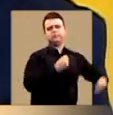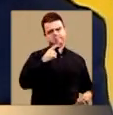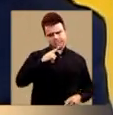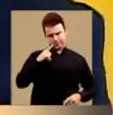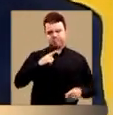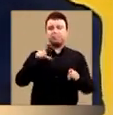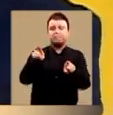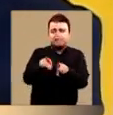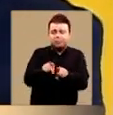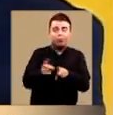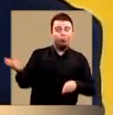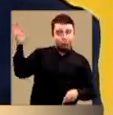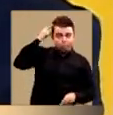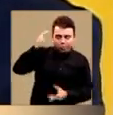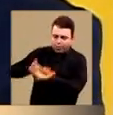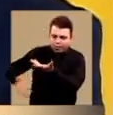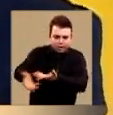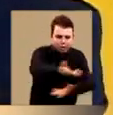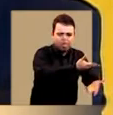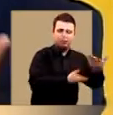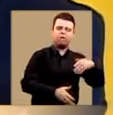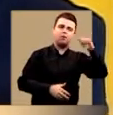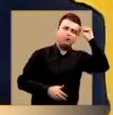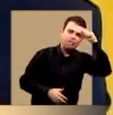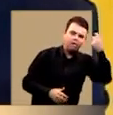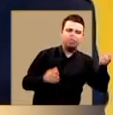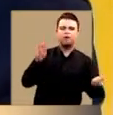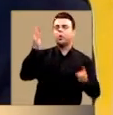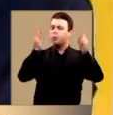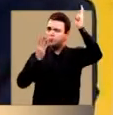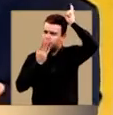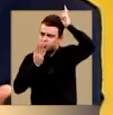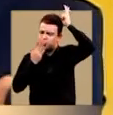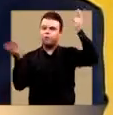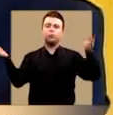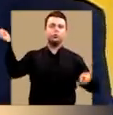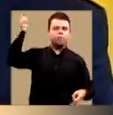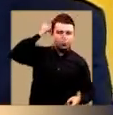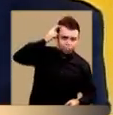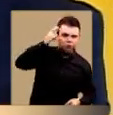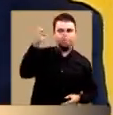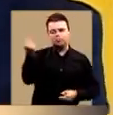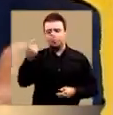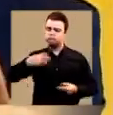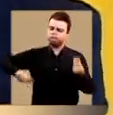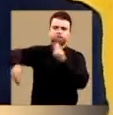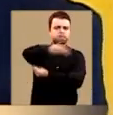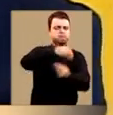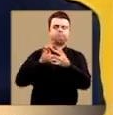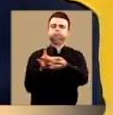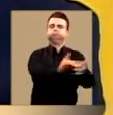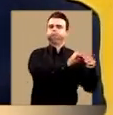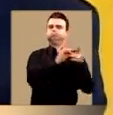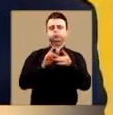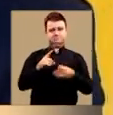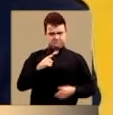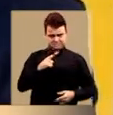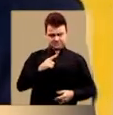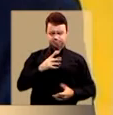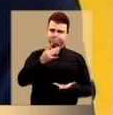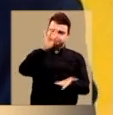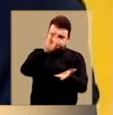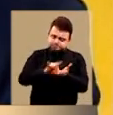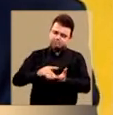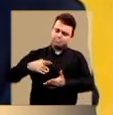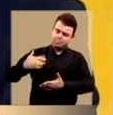plano biológico, e também a miscigenação cultural. Negros, brancos e indígenas culturalmente convivem de forma harmônica. O fato é